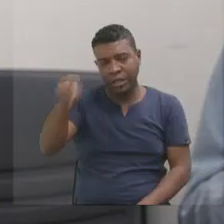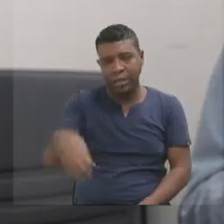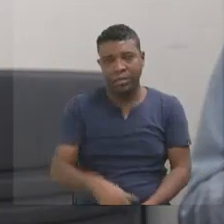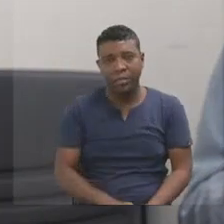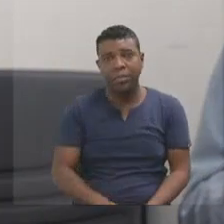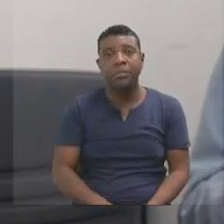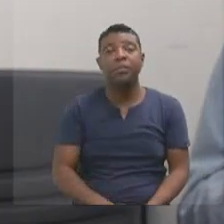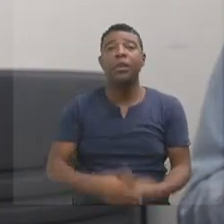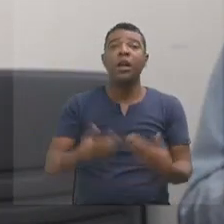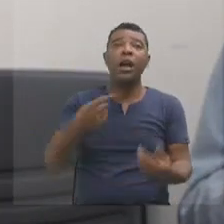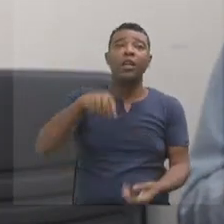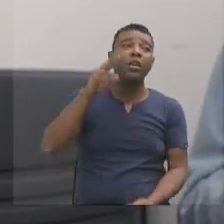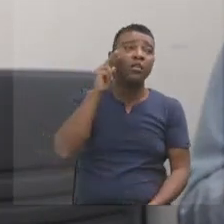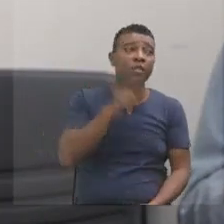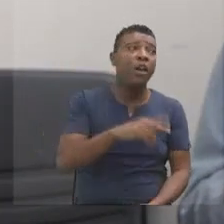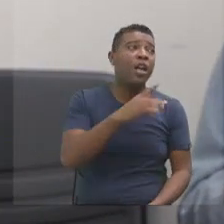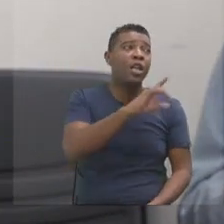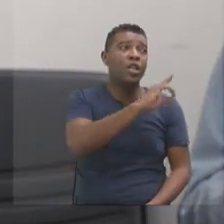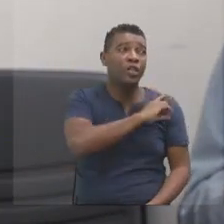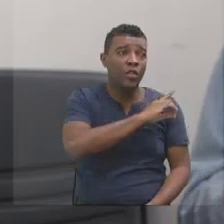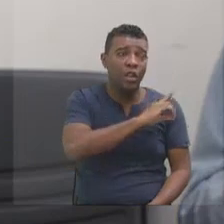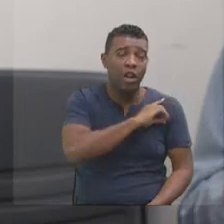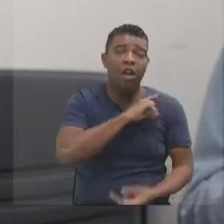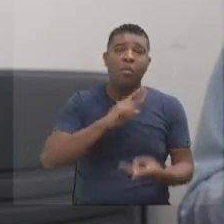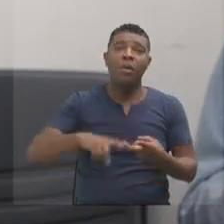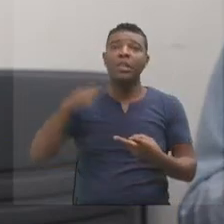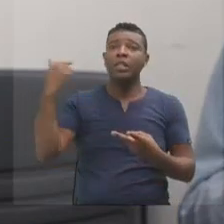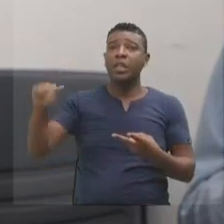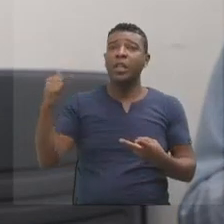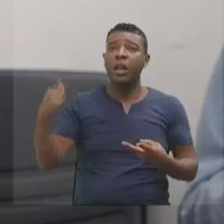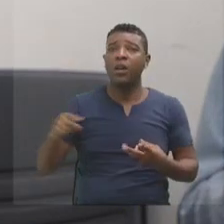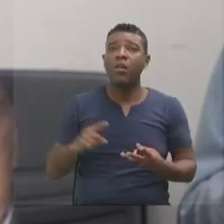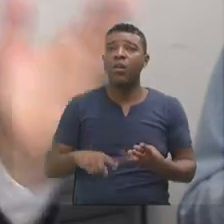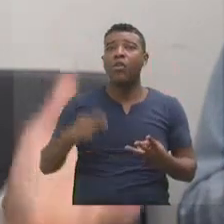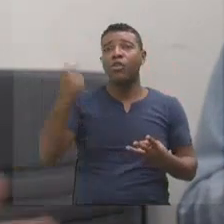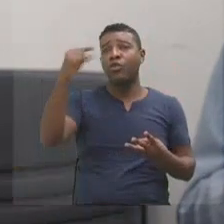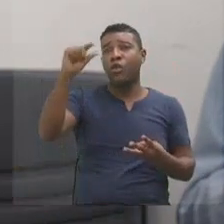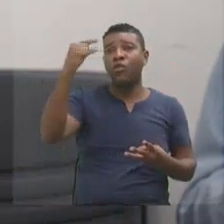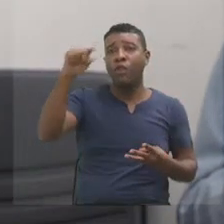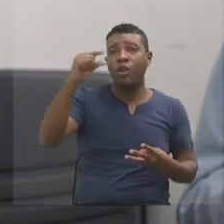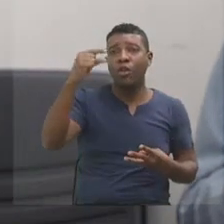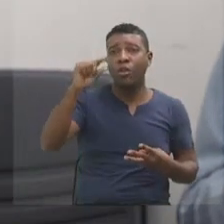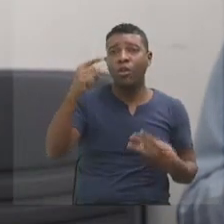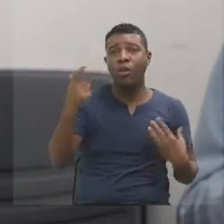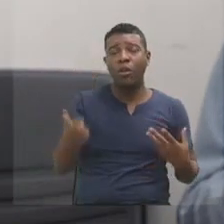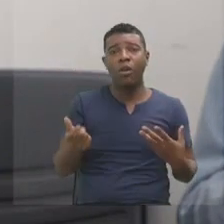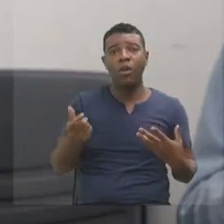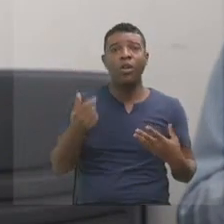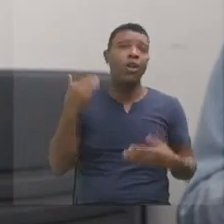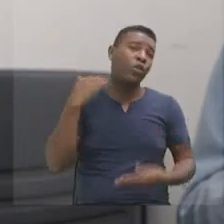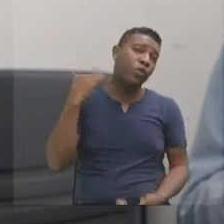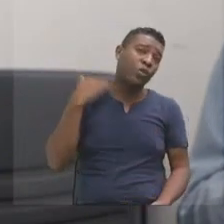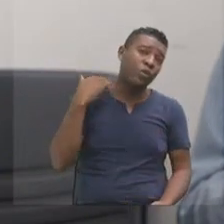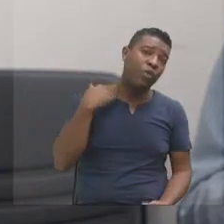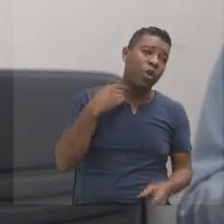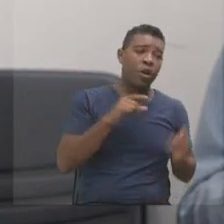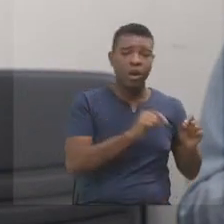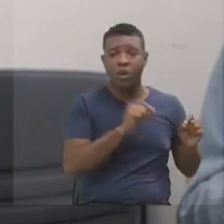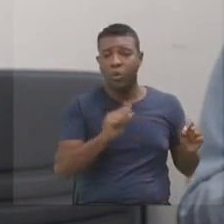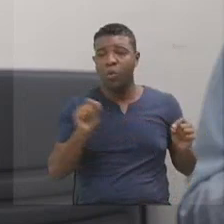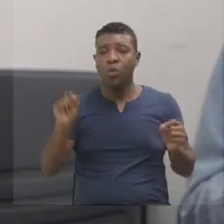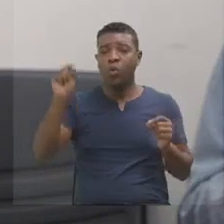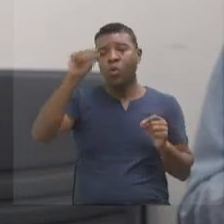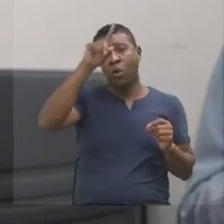Teófilo Otoni a gente fica muito alegre né de Juiz de Fora os hospitais né